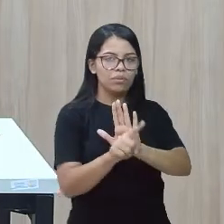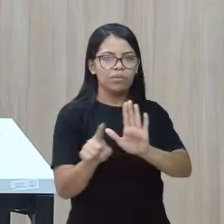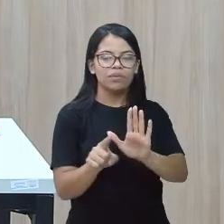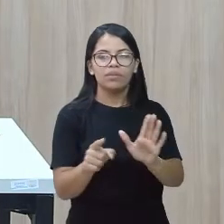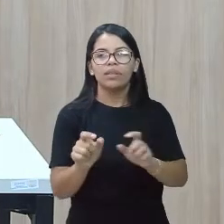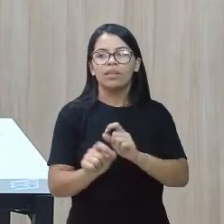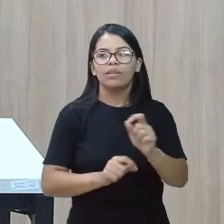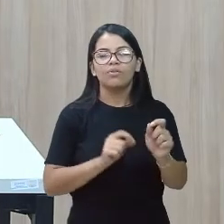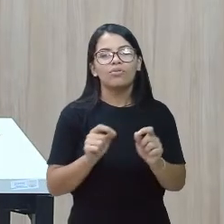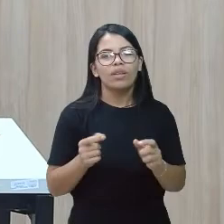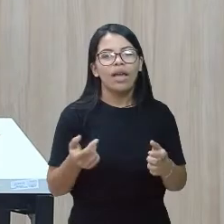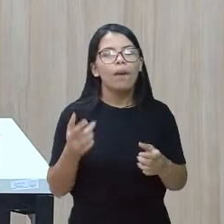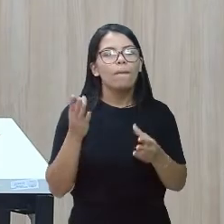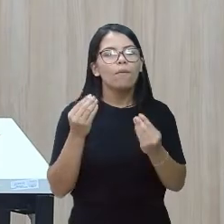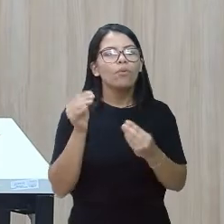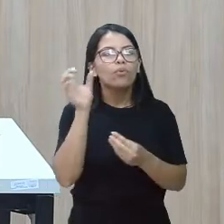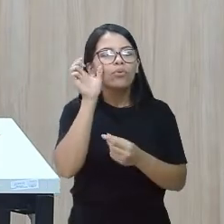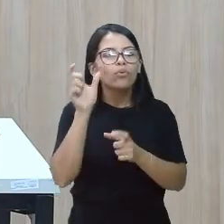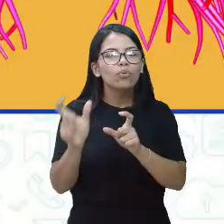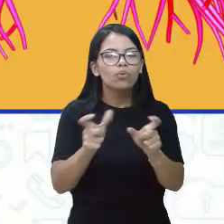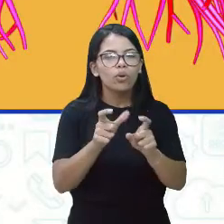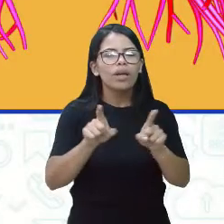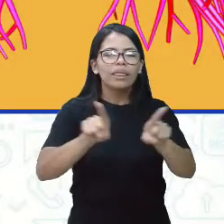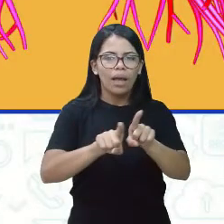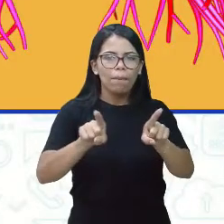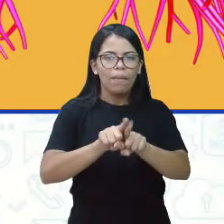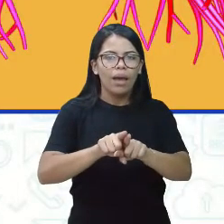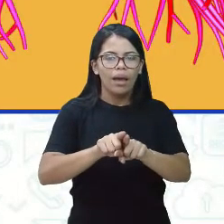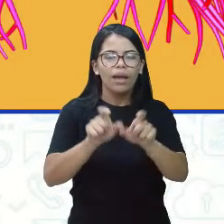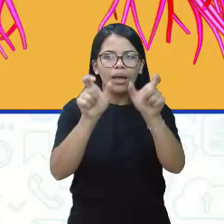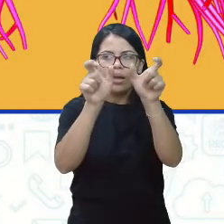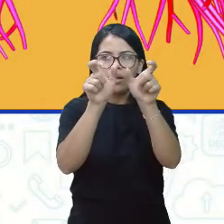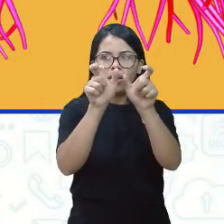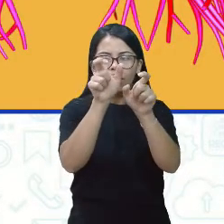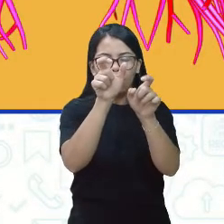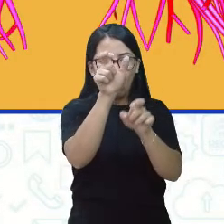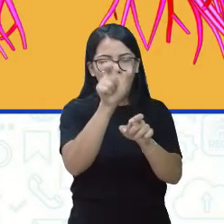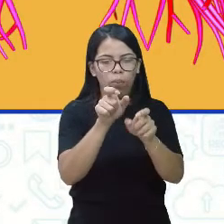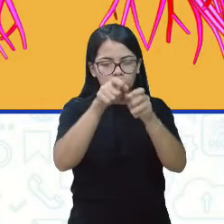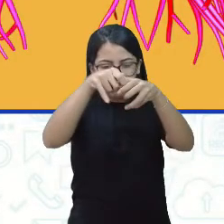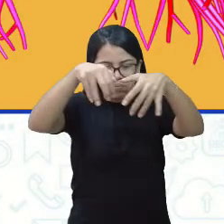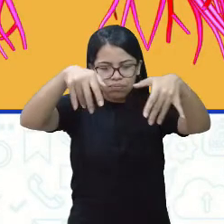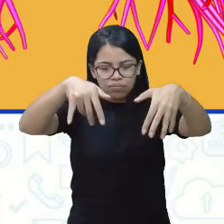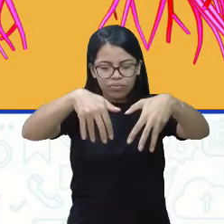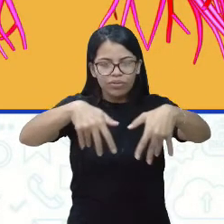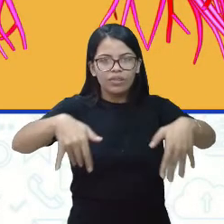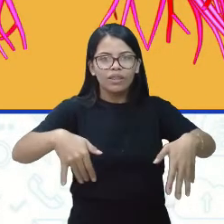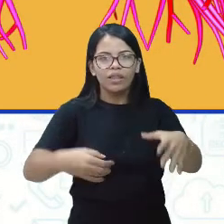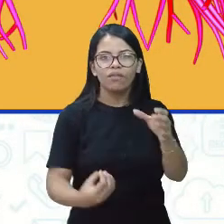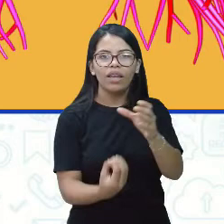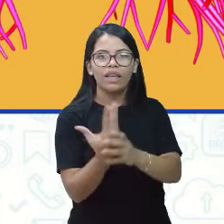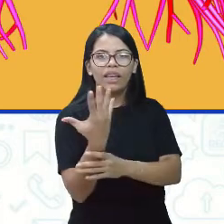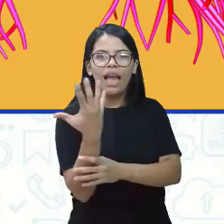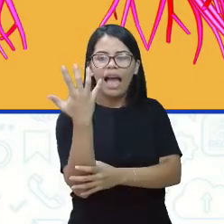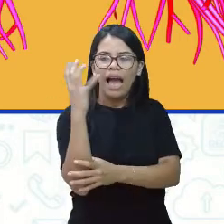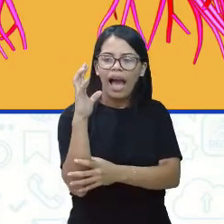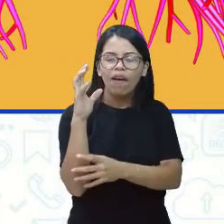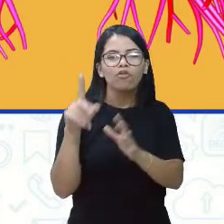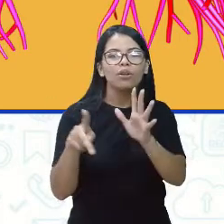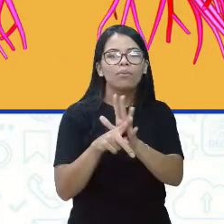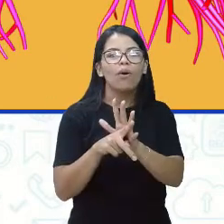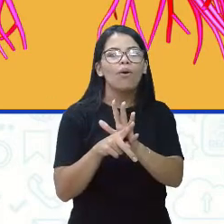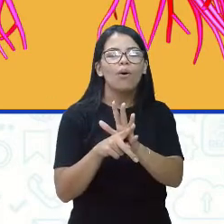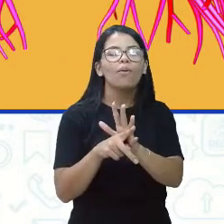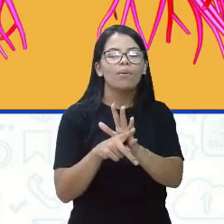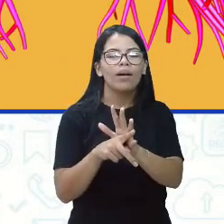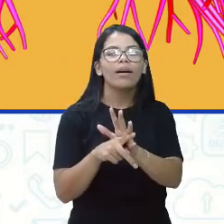apresentação curiosa, né? São ramificações que formam a árvore brônquica, a árvore pulmonar. E aí